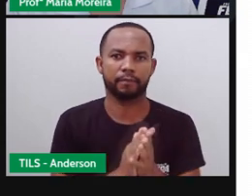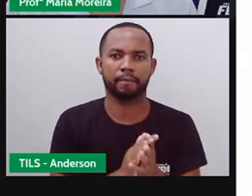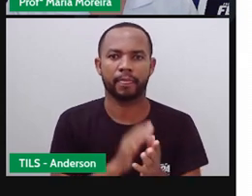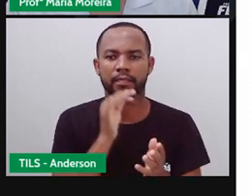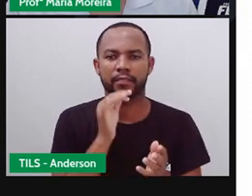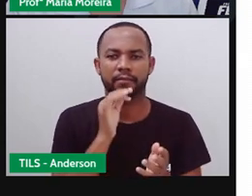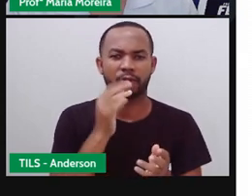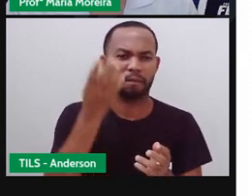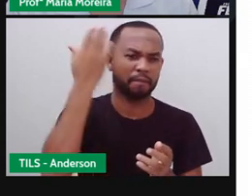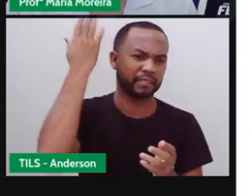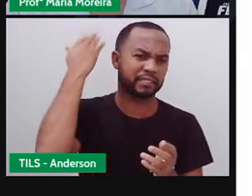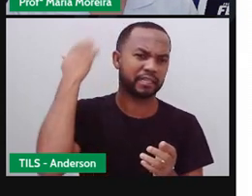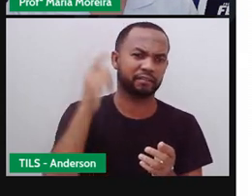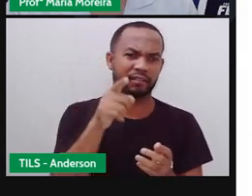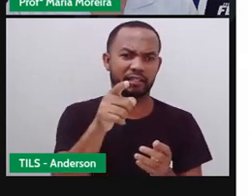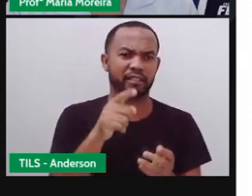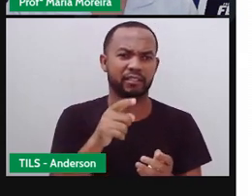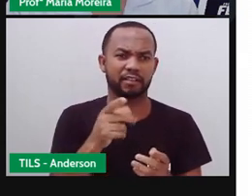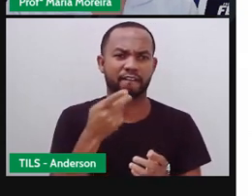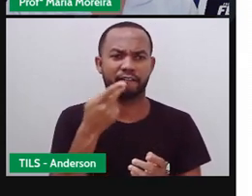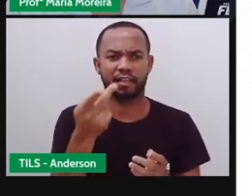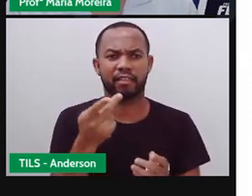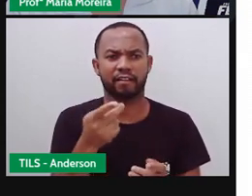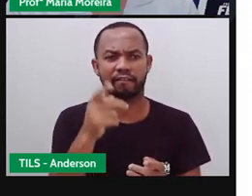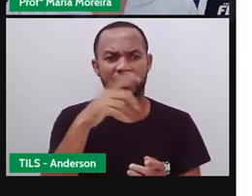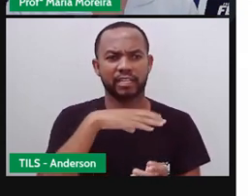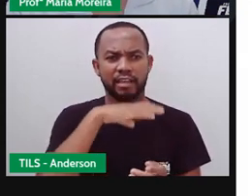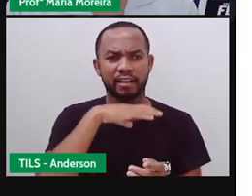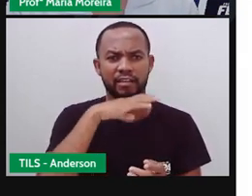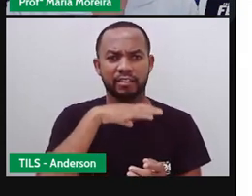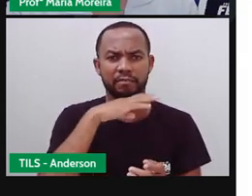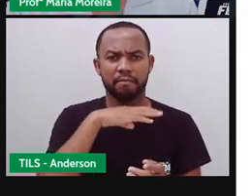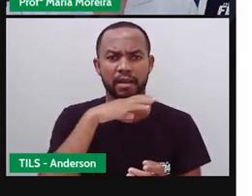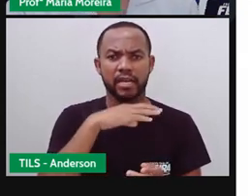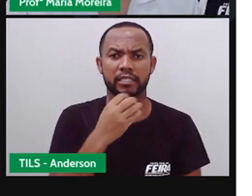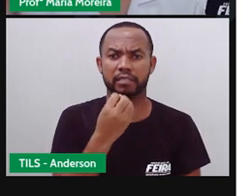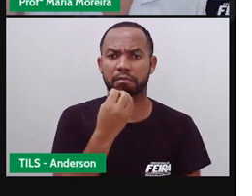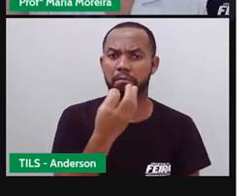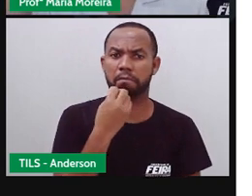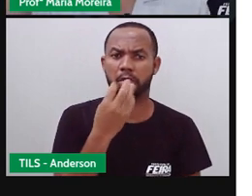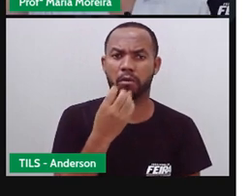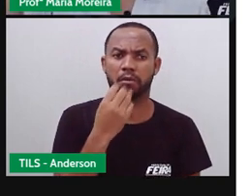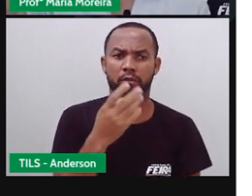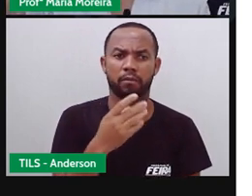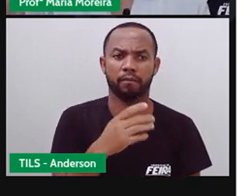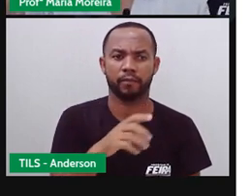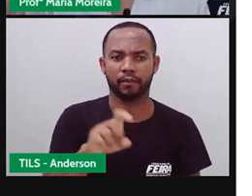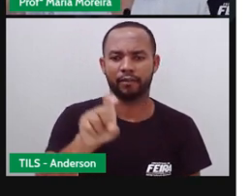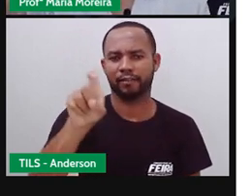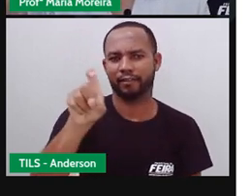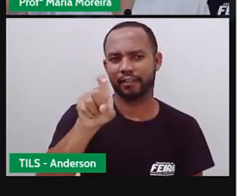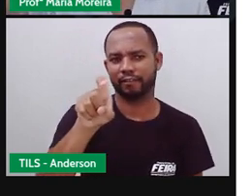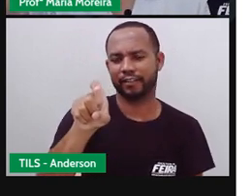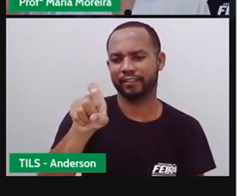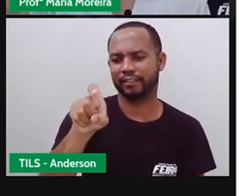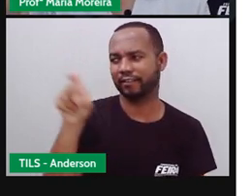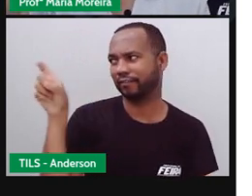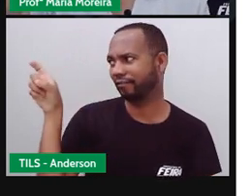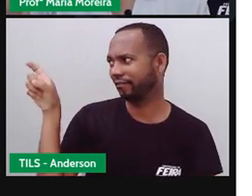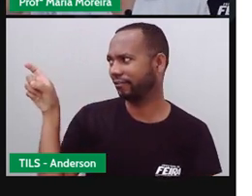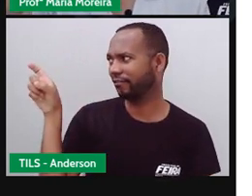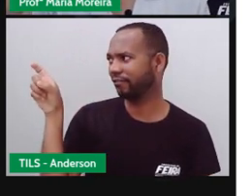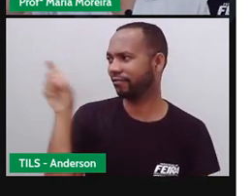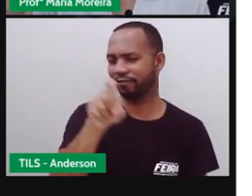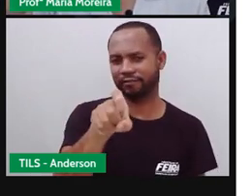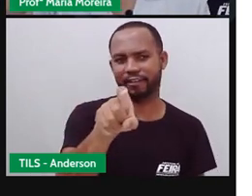fertilidade às margens do rio Nilo Olha só mais uma vez o Egito e é assim